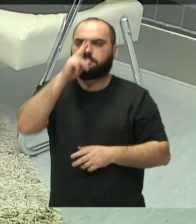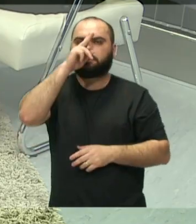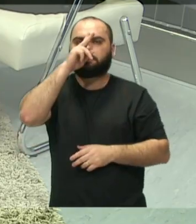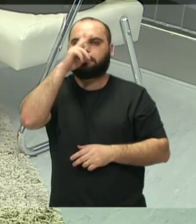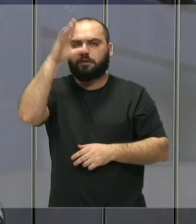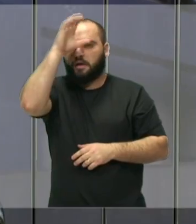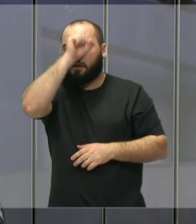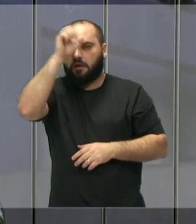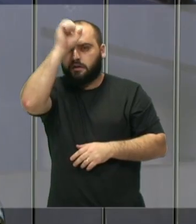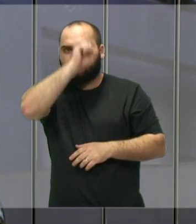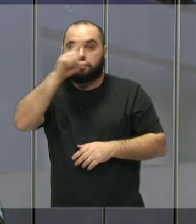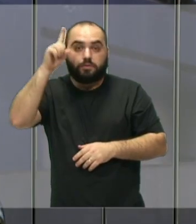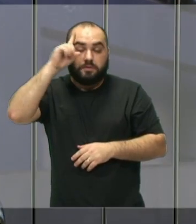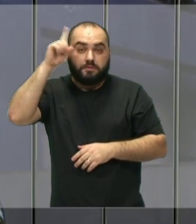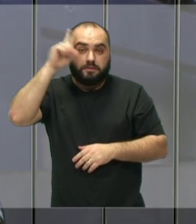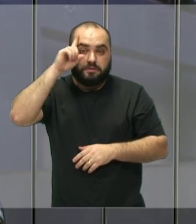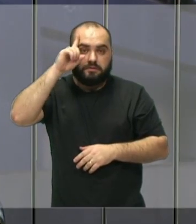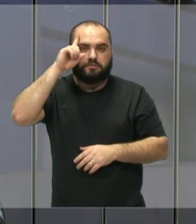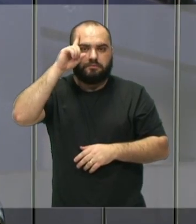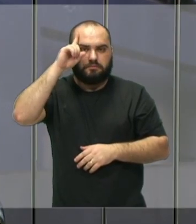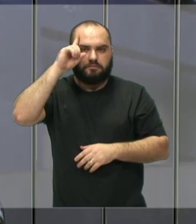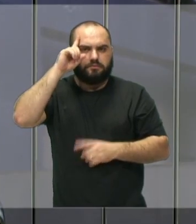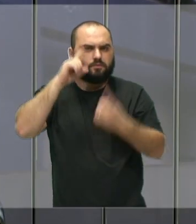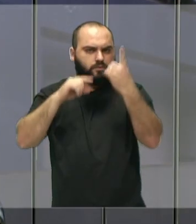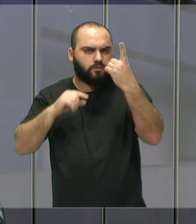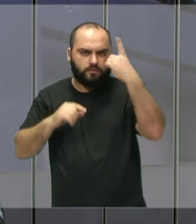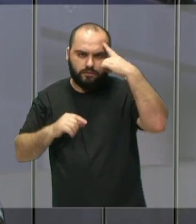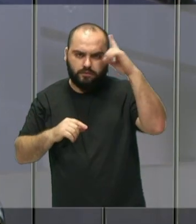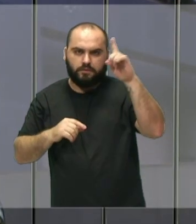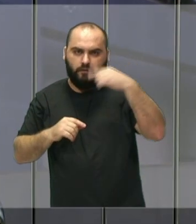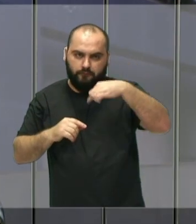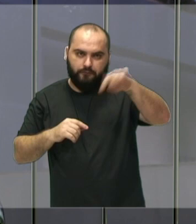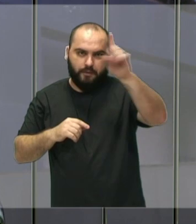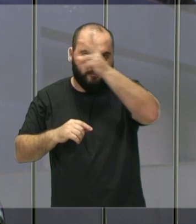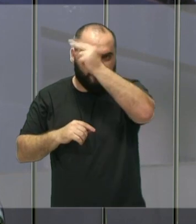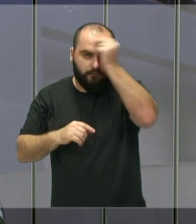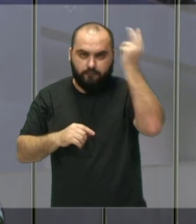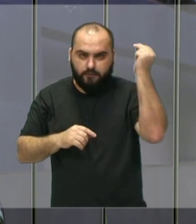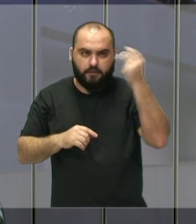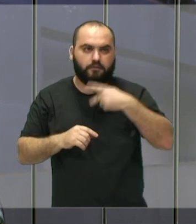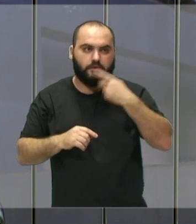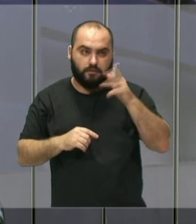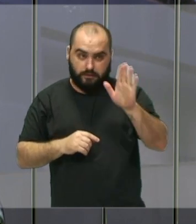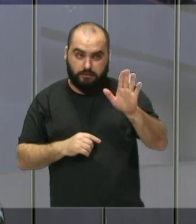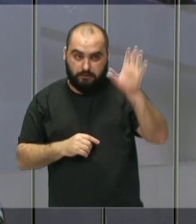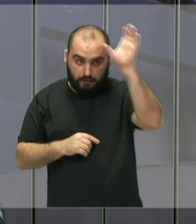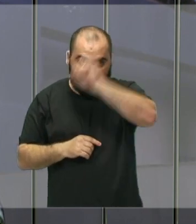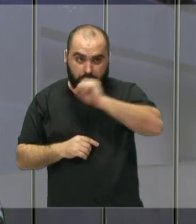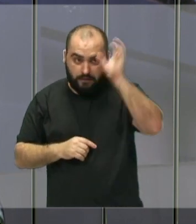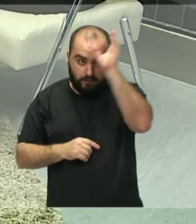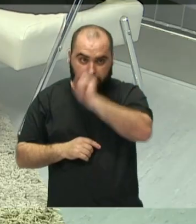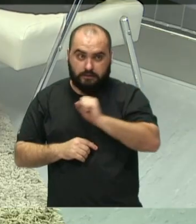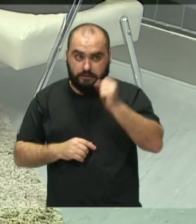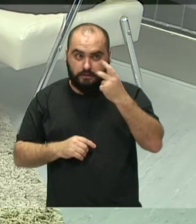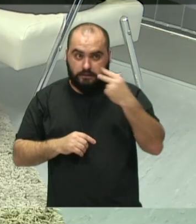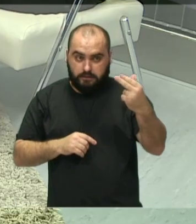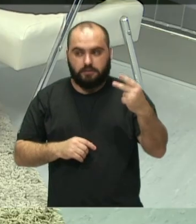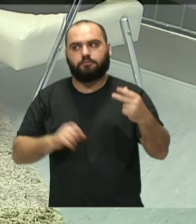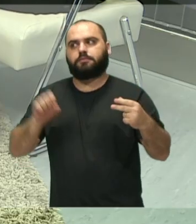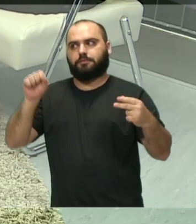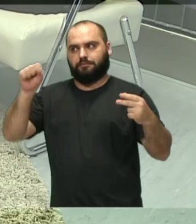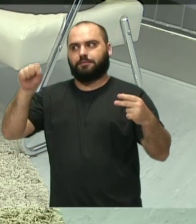todo dia. Até um dia, no gabinete do senhor prefeito, ele falou para mim, estás aprendendo na marra algumas coisas? Eu falei, sim, estou